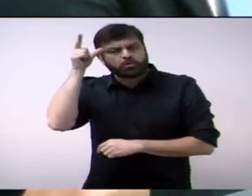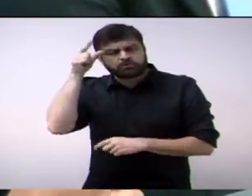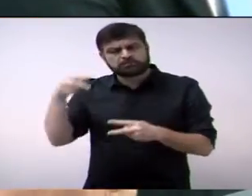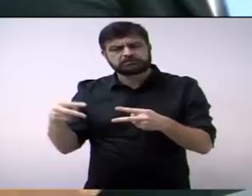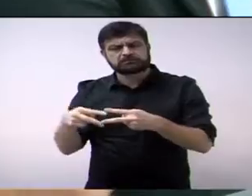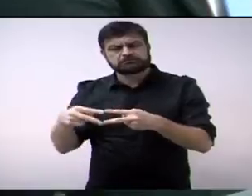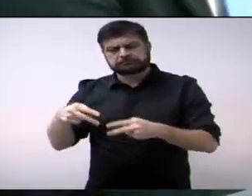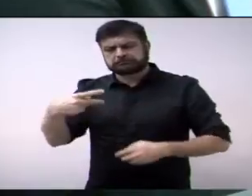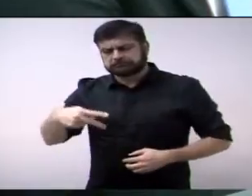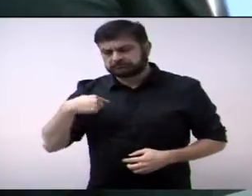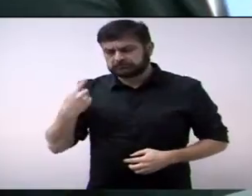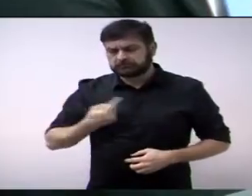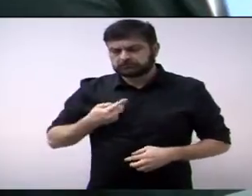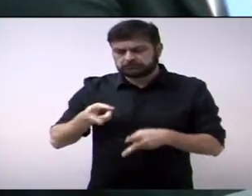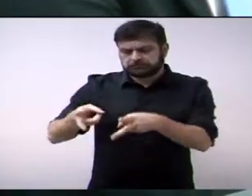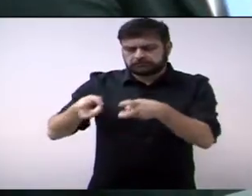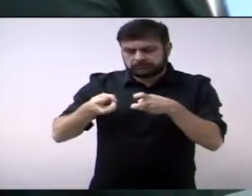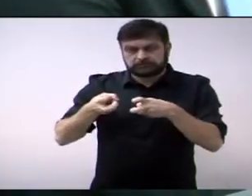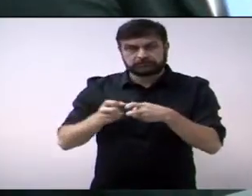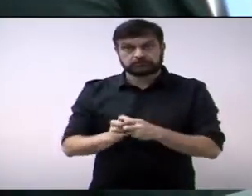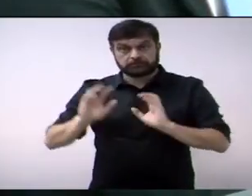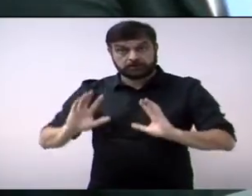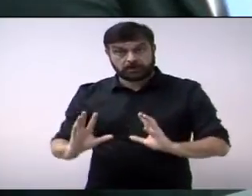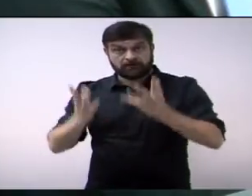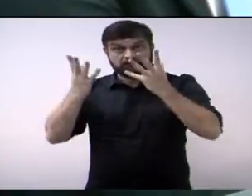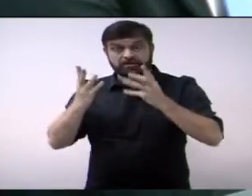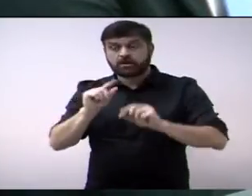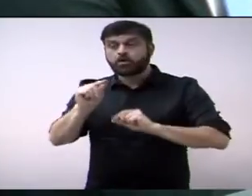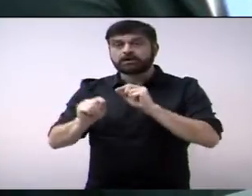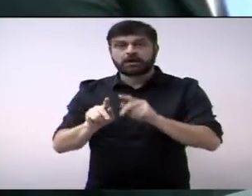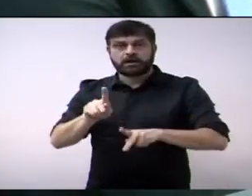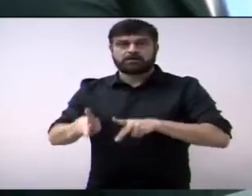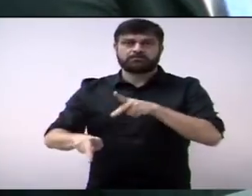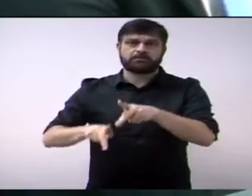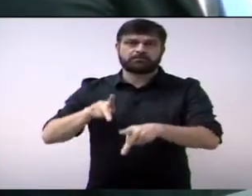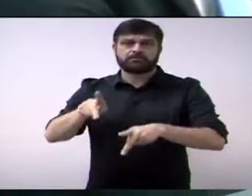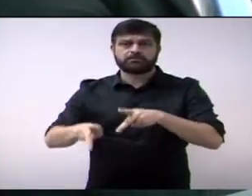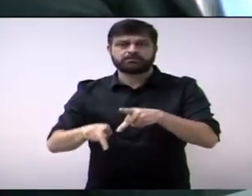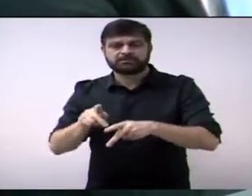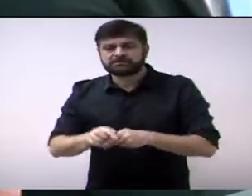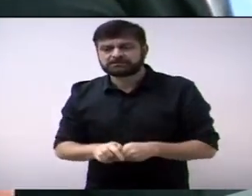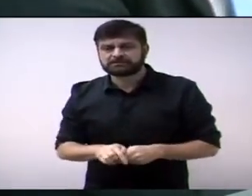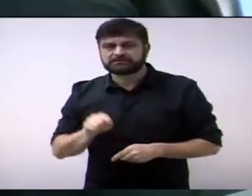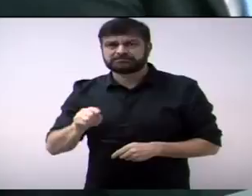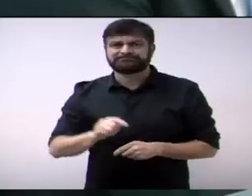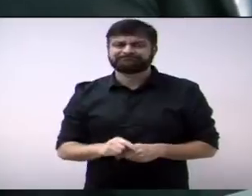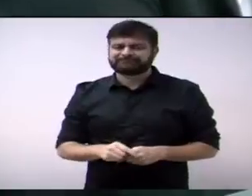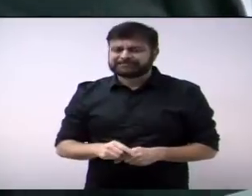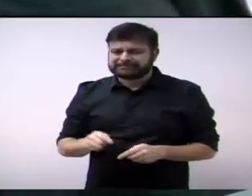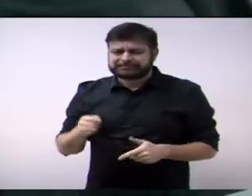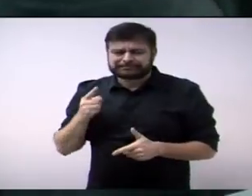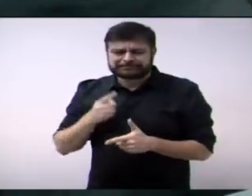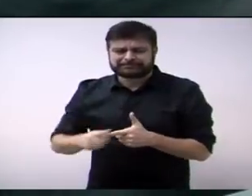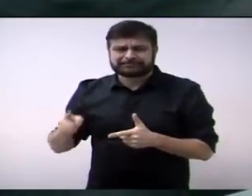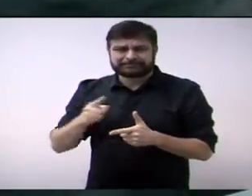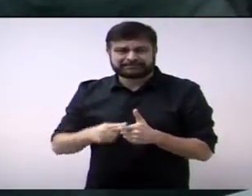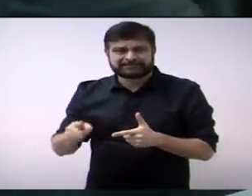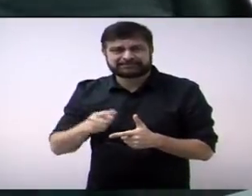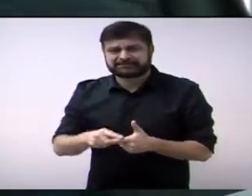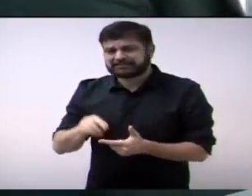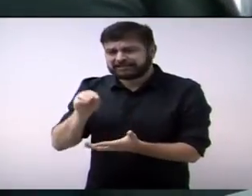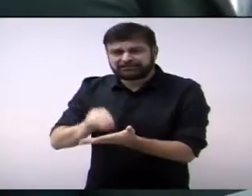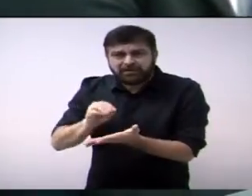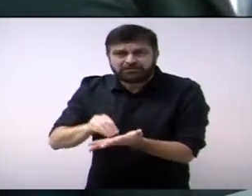porque o que a gente viu nas festas é uma população muito, muito, muito carente de